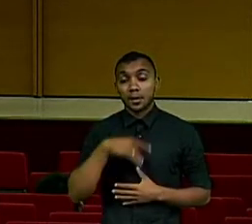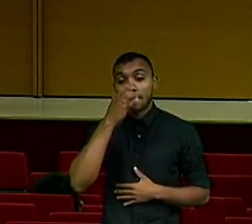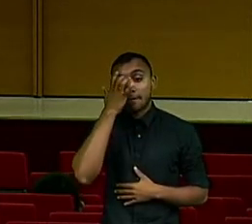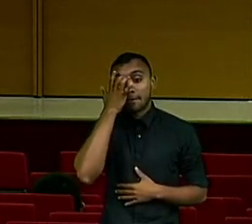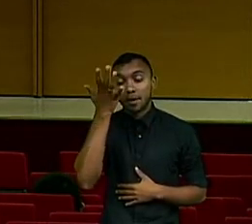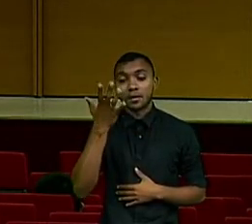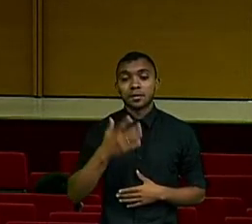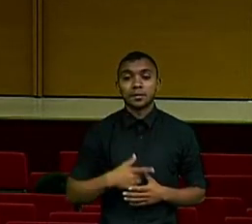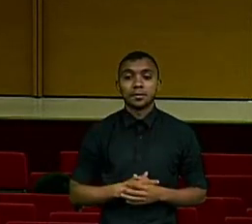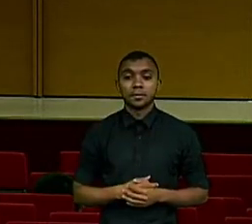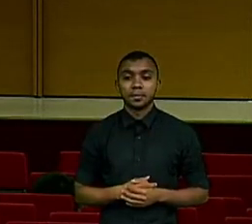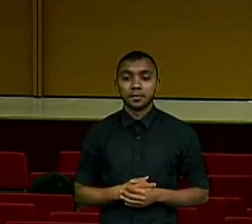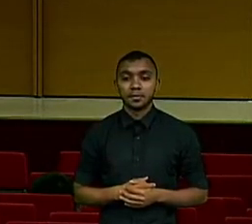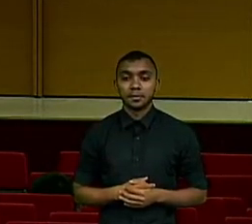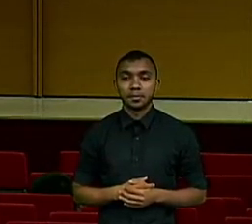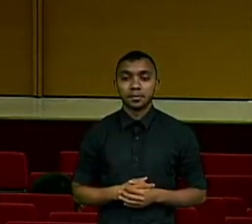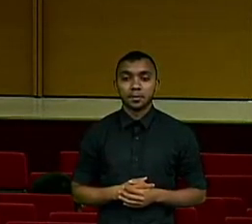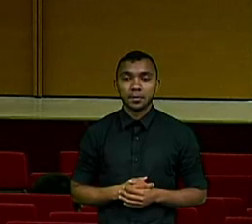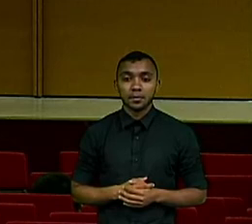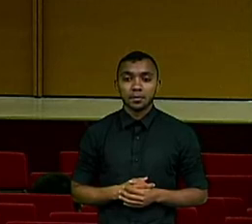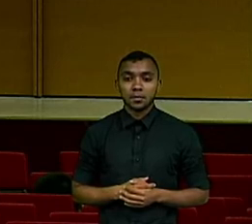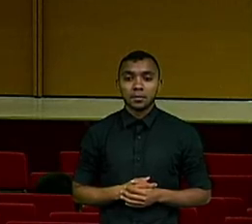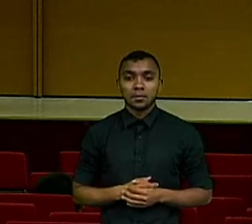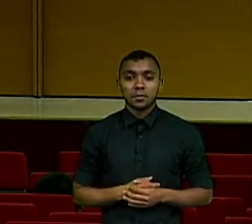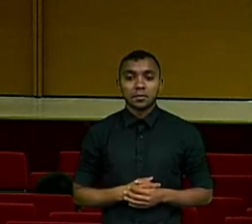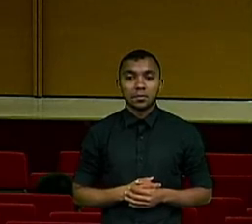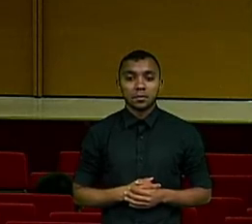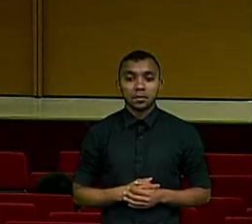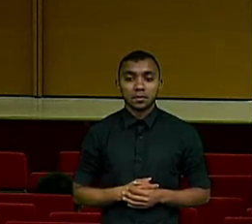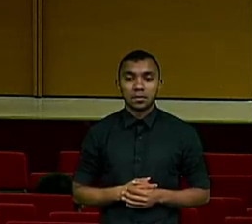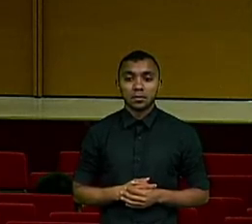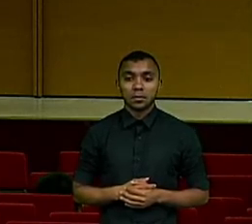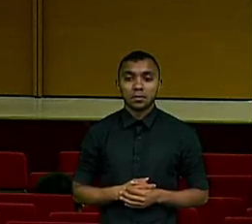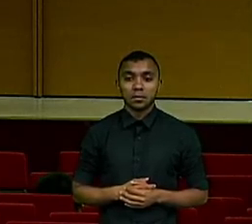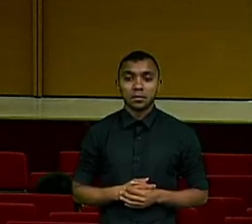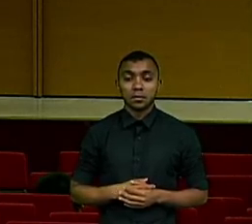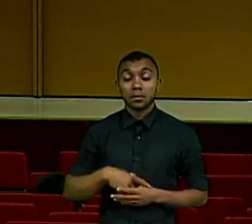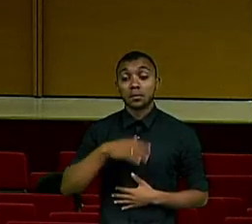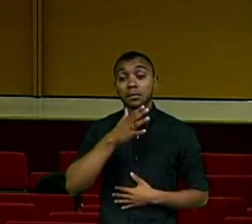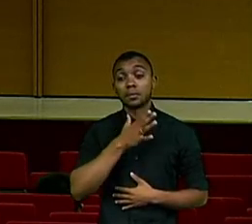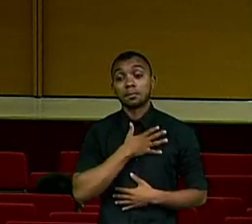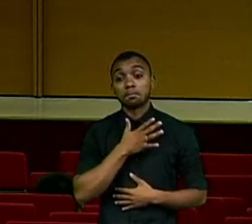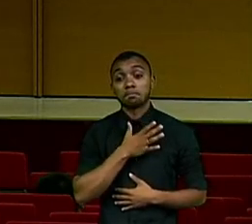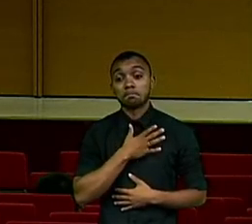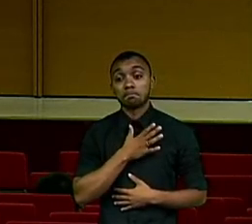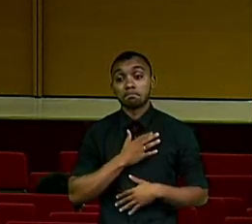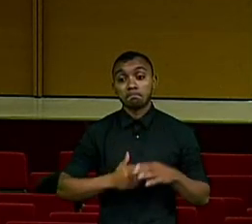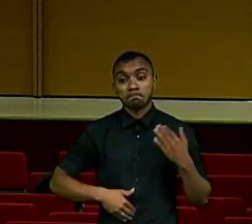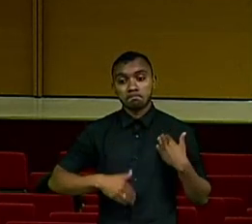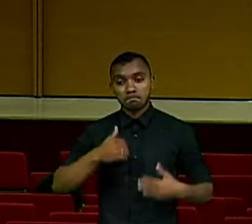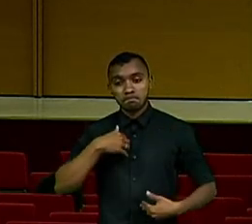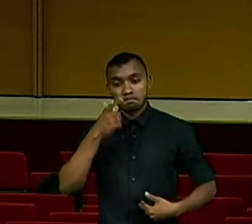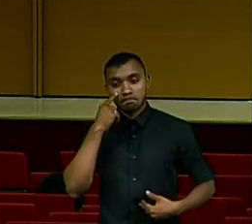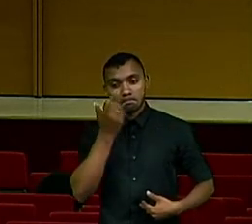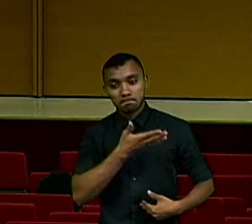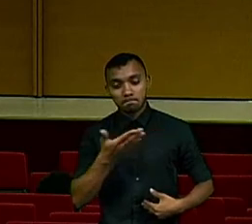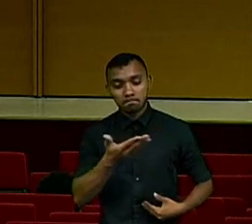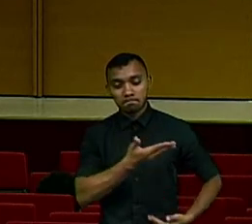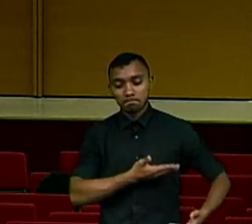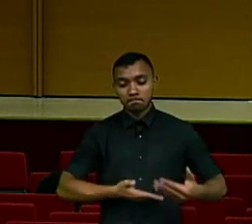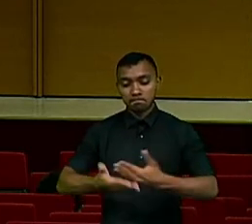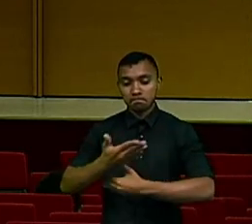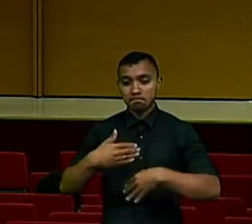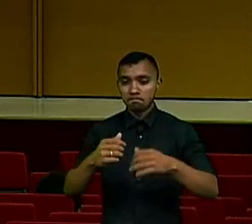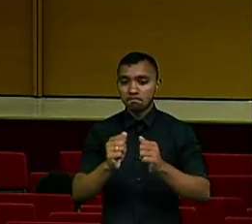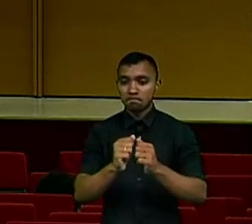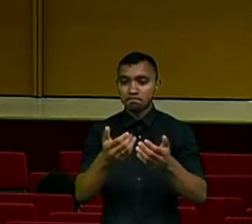por exemplo eu meu corpo ele está interagindo com o ambiente beleza